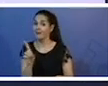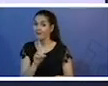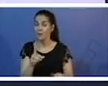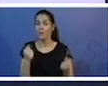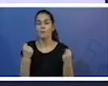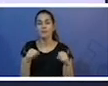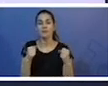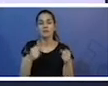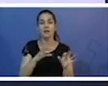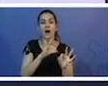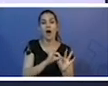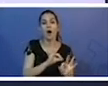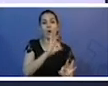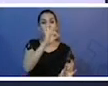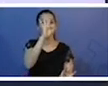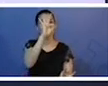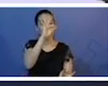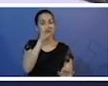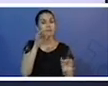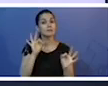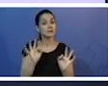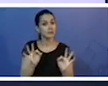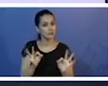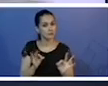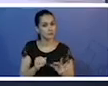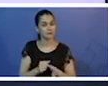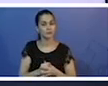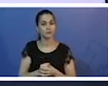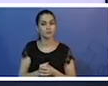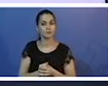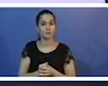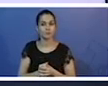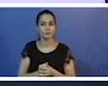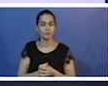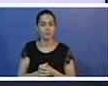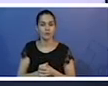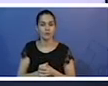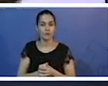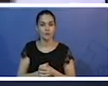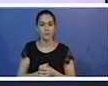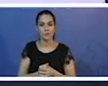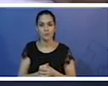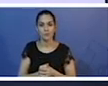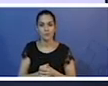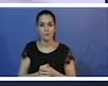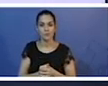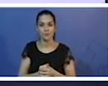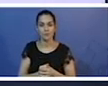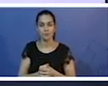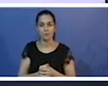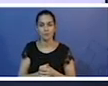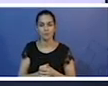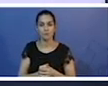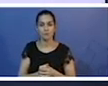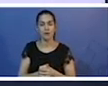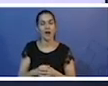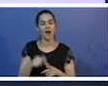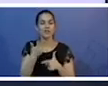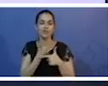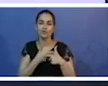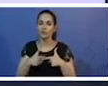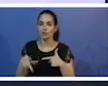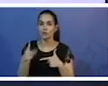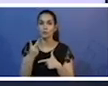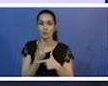altura do lado que eu estou pegando. Então, lado vezes altura, e eu divido por